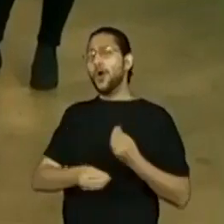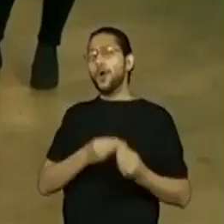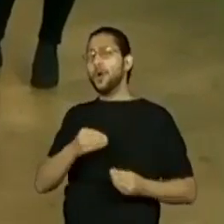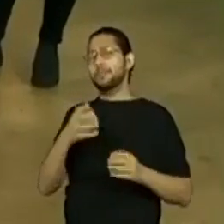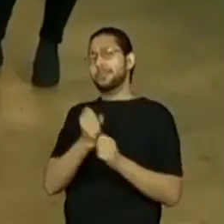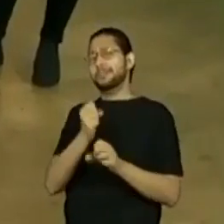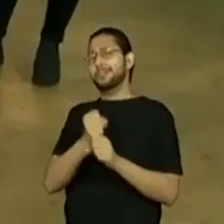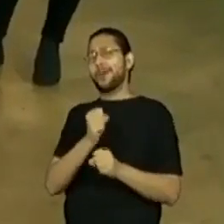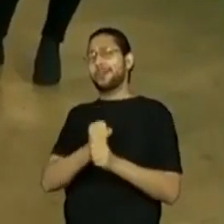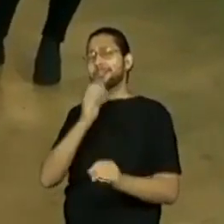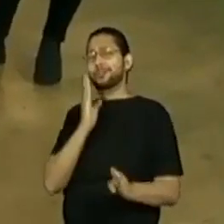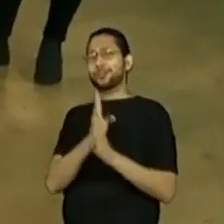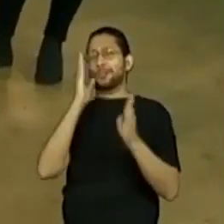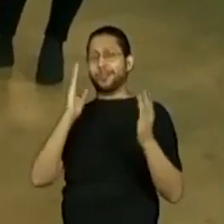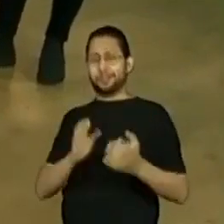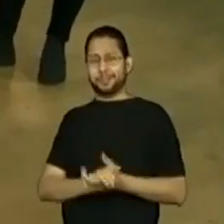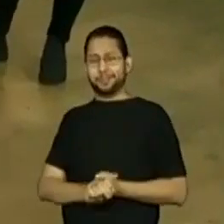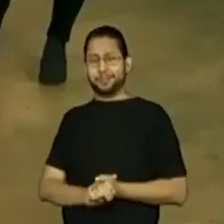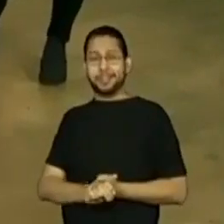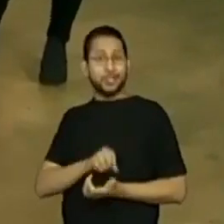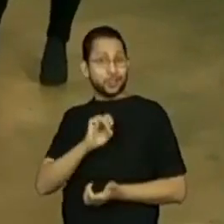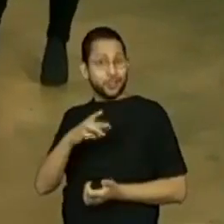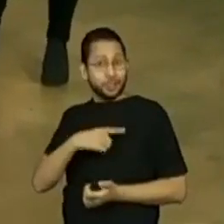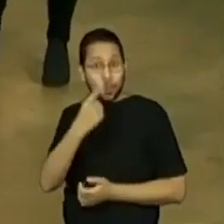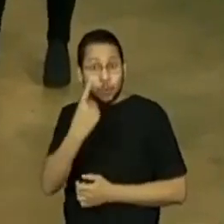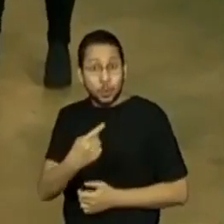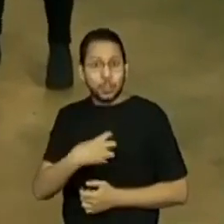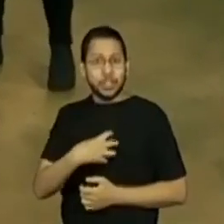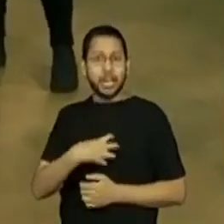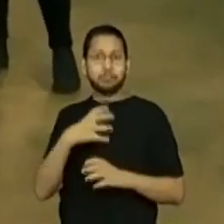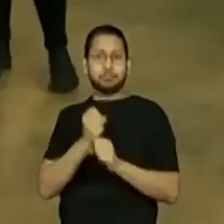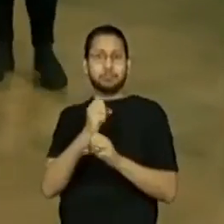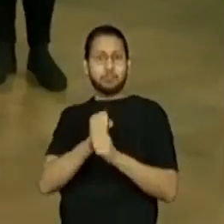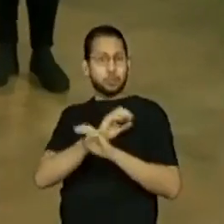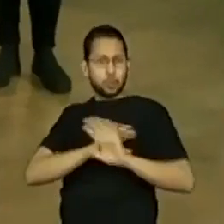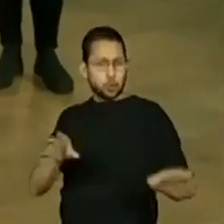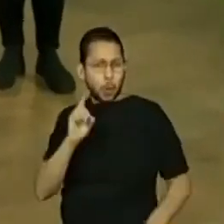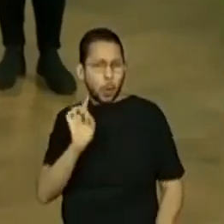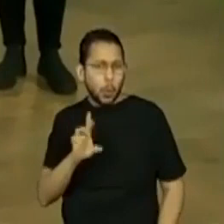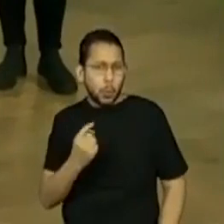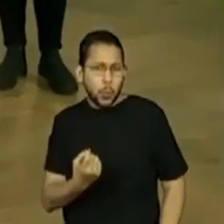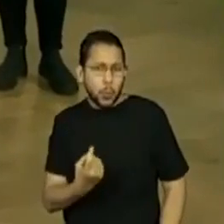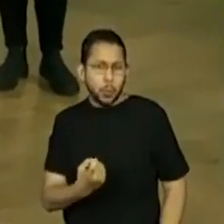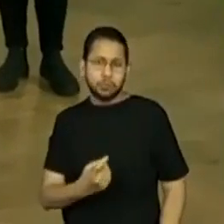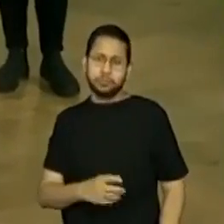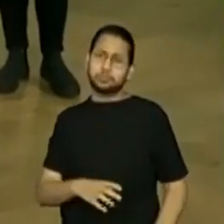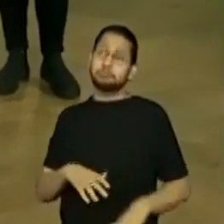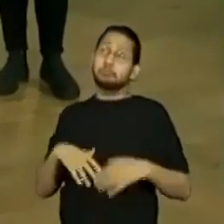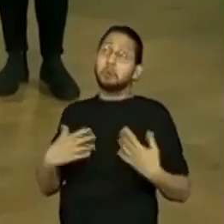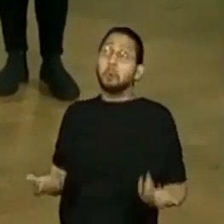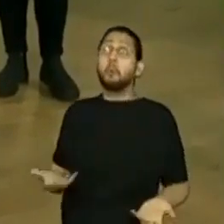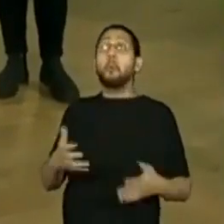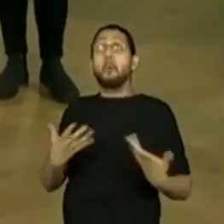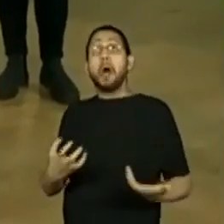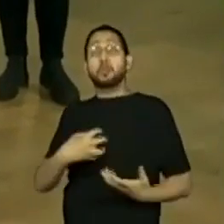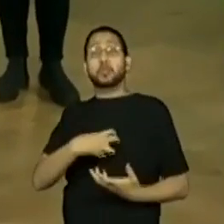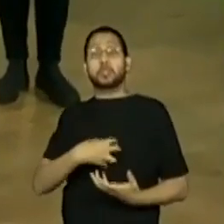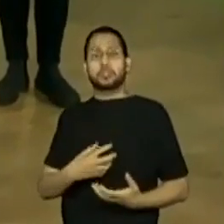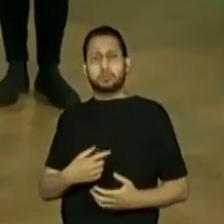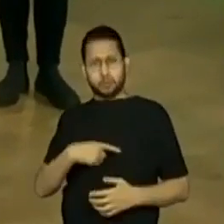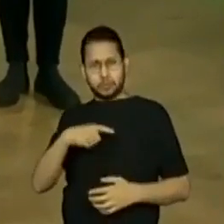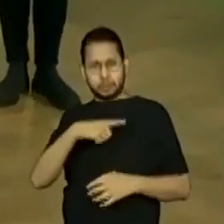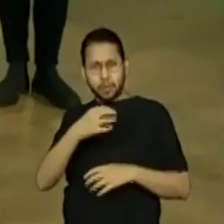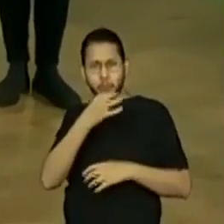essa conta para Nicole? Será que só existe um jeito de fazer essa conta? Não sei. Mas quais seriam esses jeitos? Você tem uma